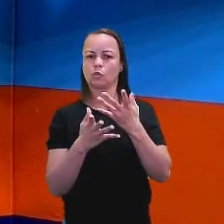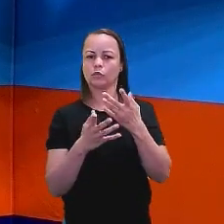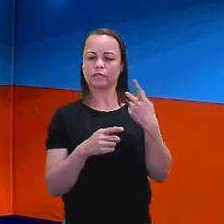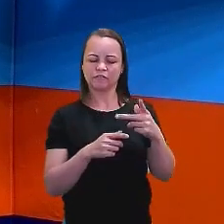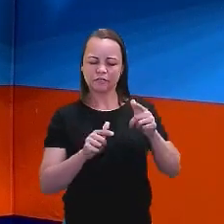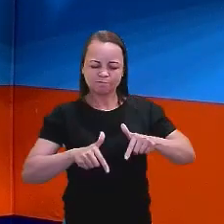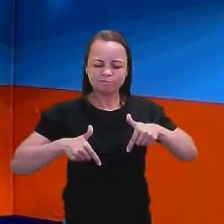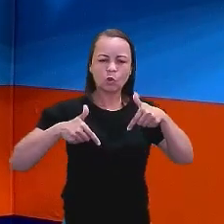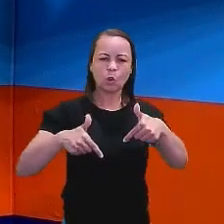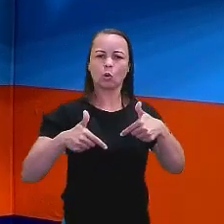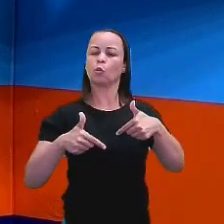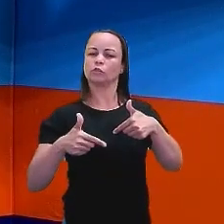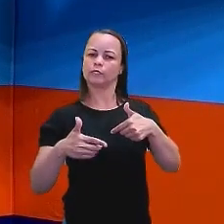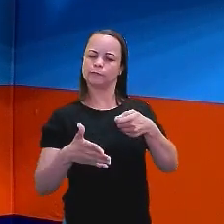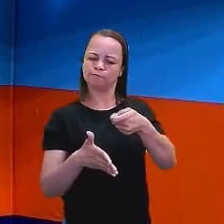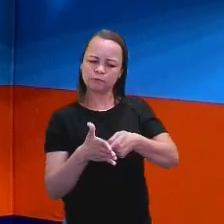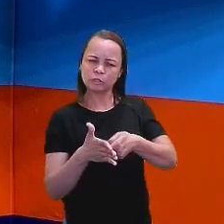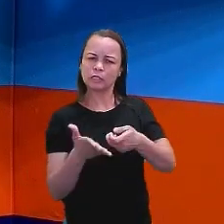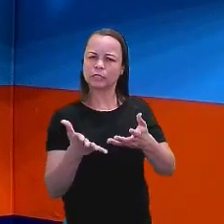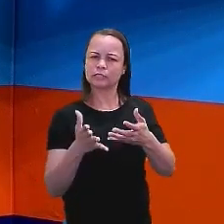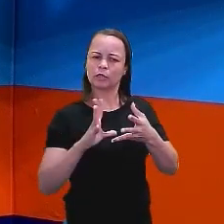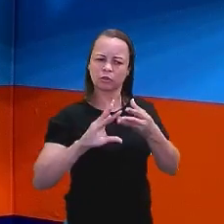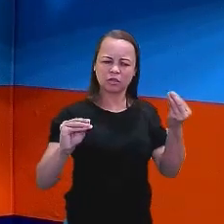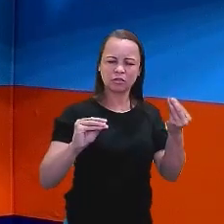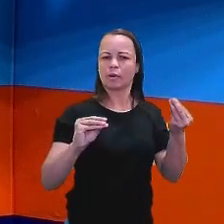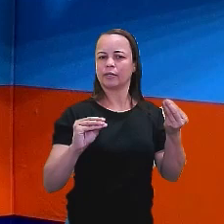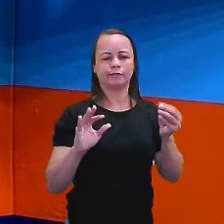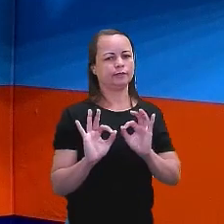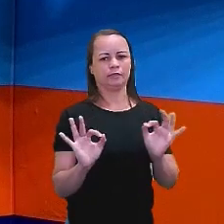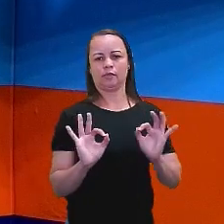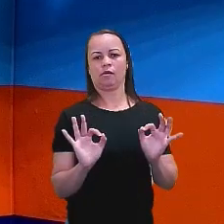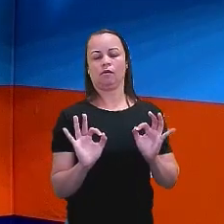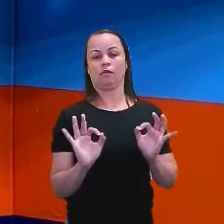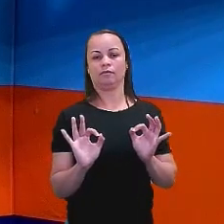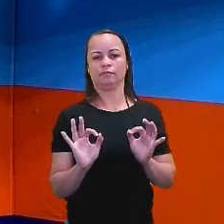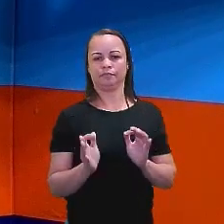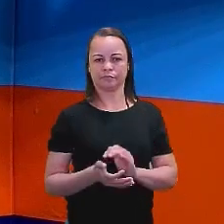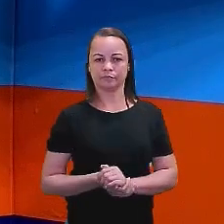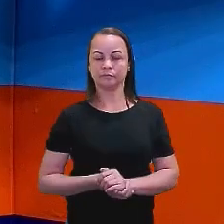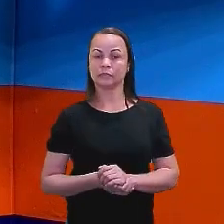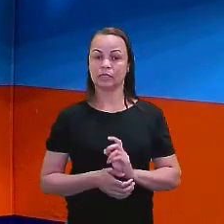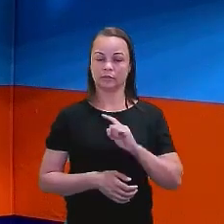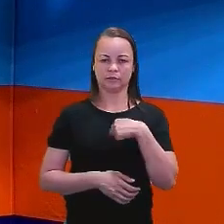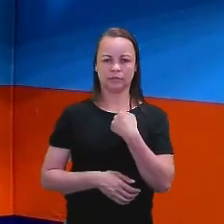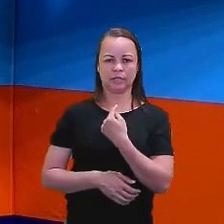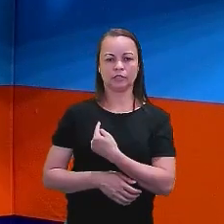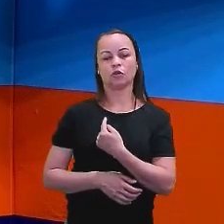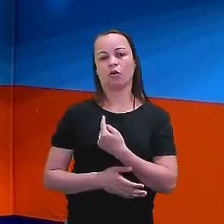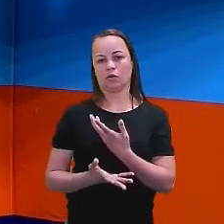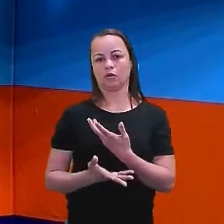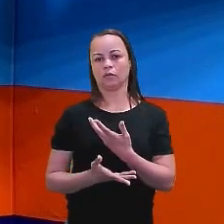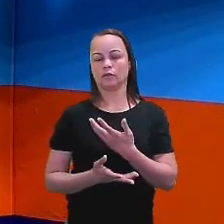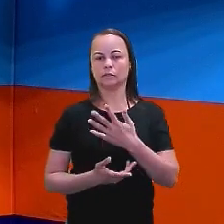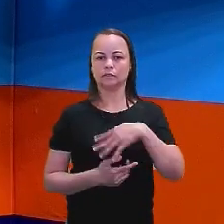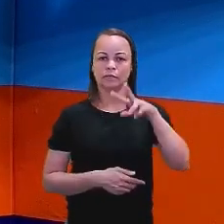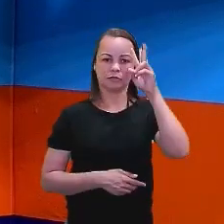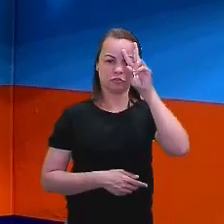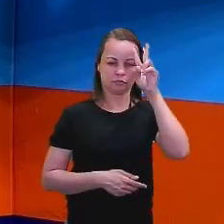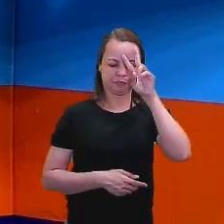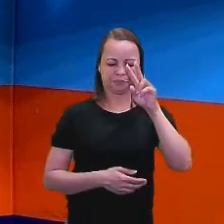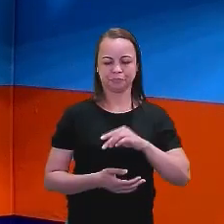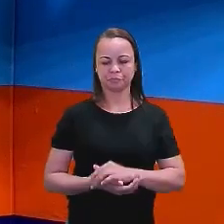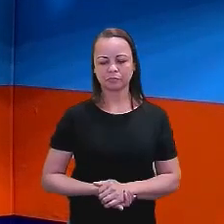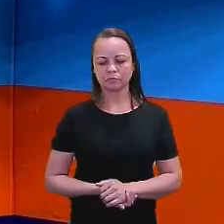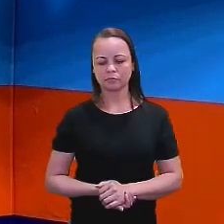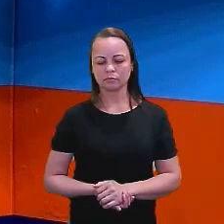não ceder, de não desaparecer literalmente da nossa história.